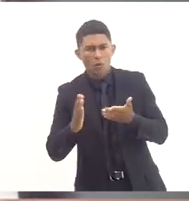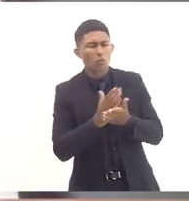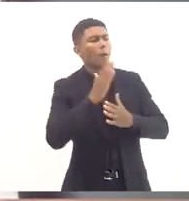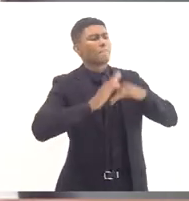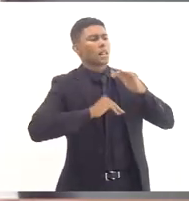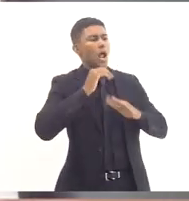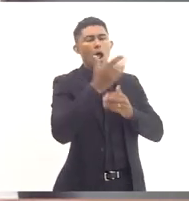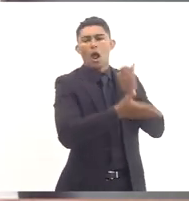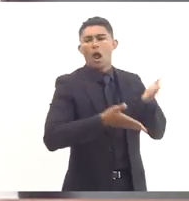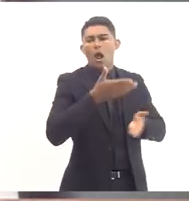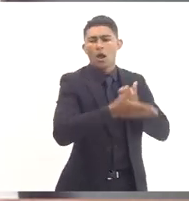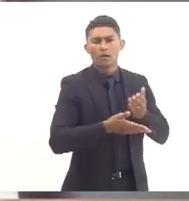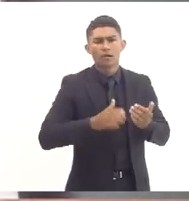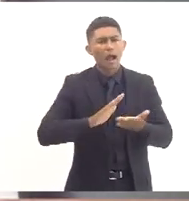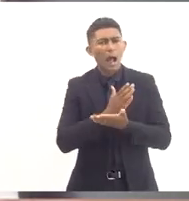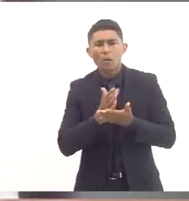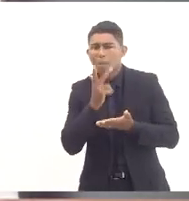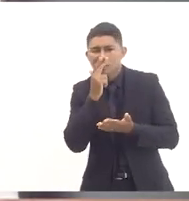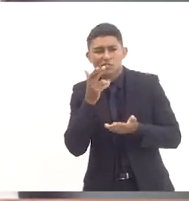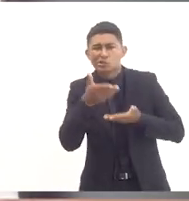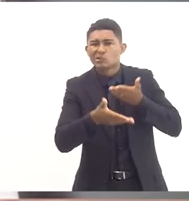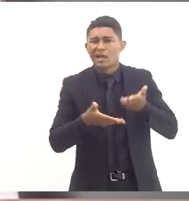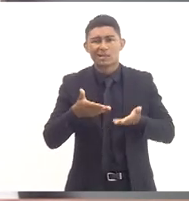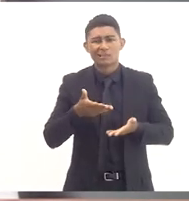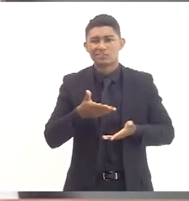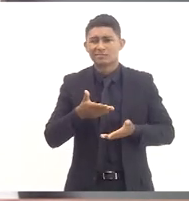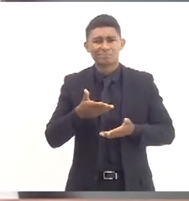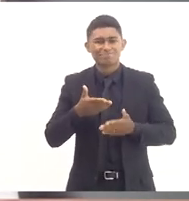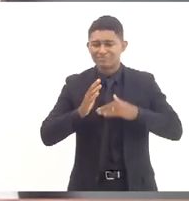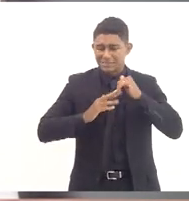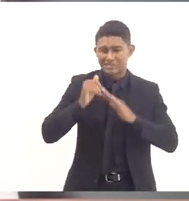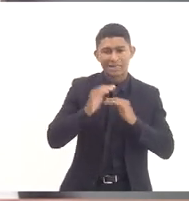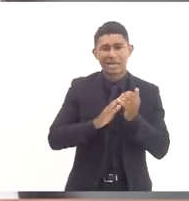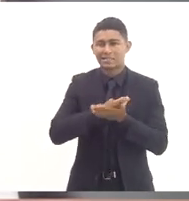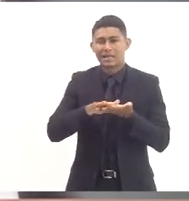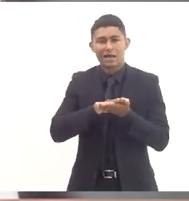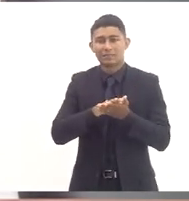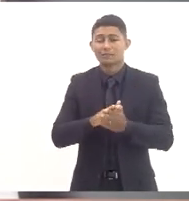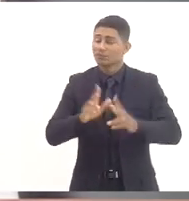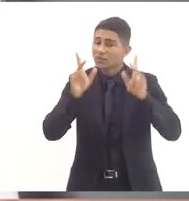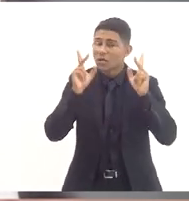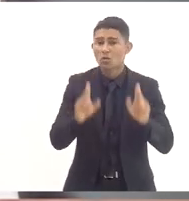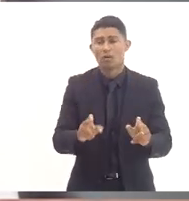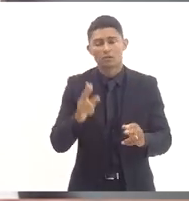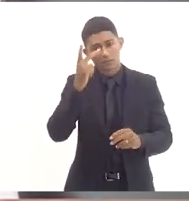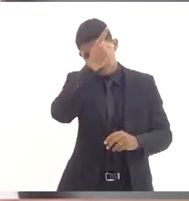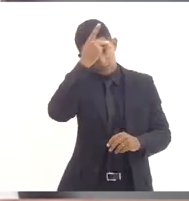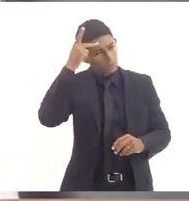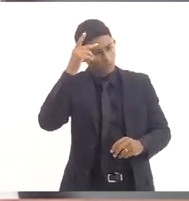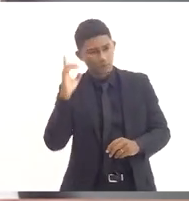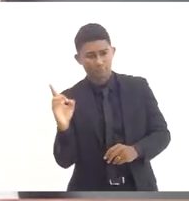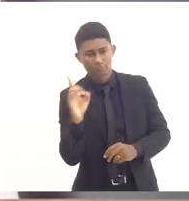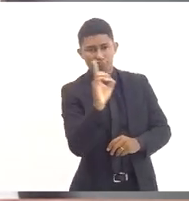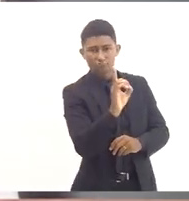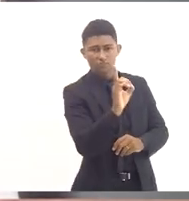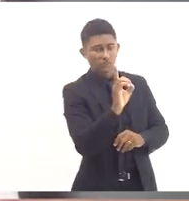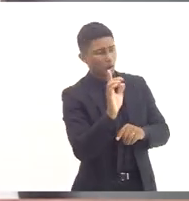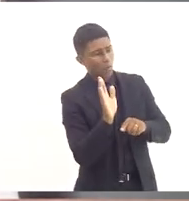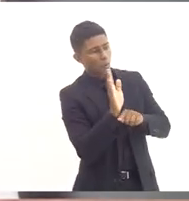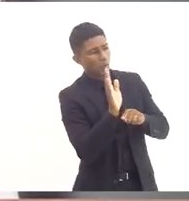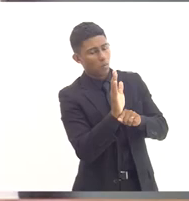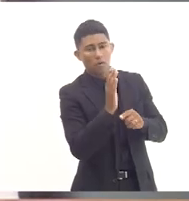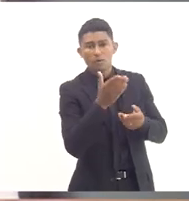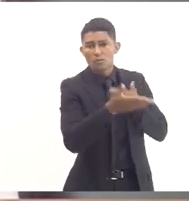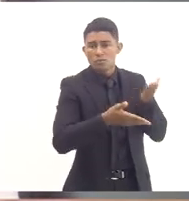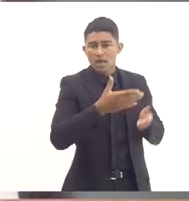tem não é nem que não ame mas Oi e a mesma coisa uma cuidadora eu não preciso que ela seja formado em nada só preciso que ela tenha